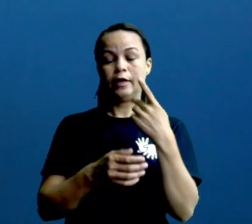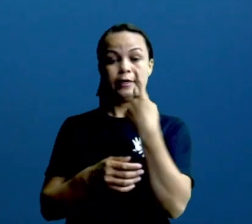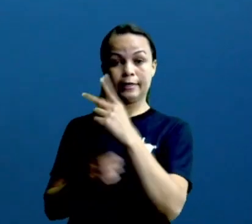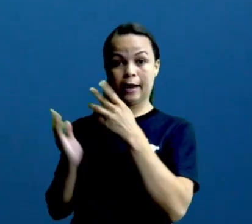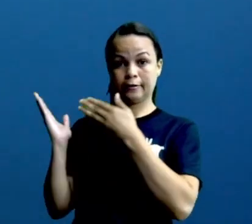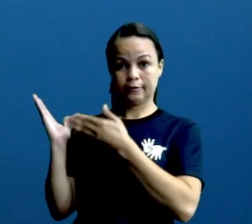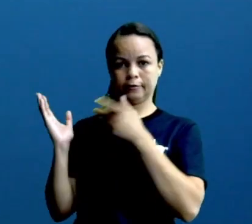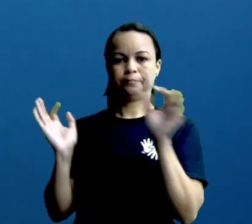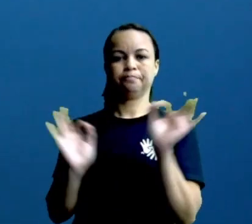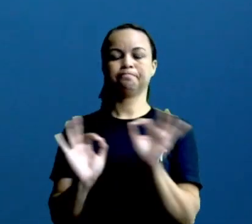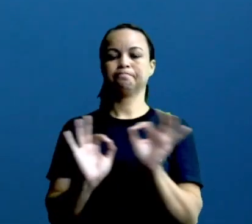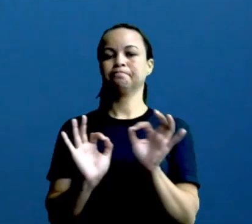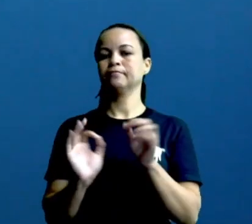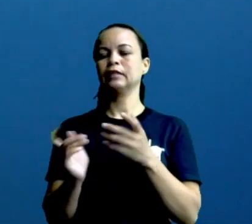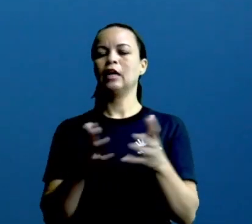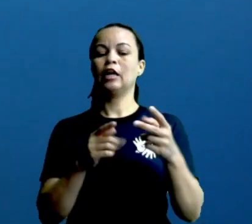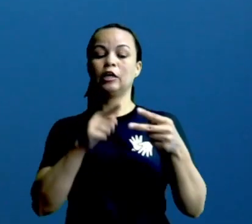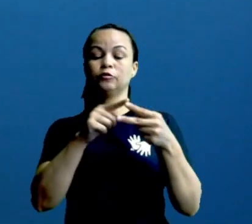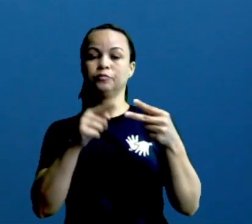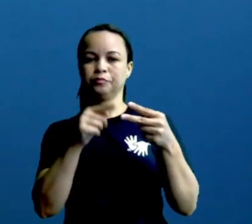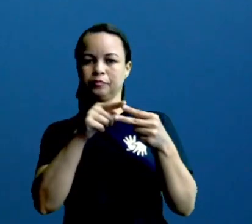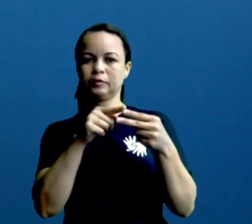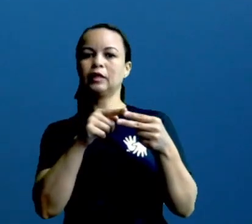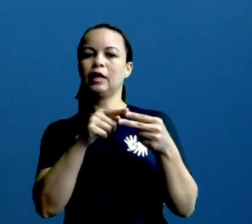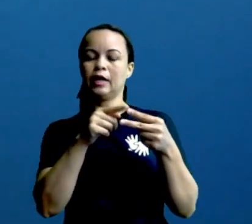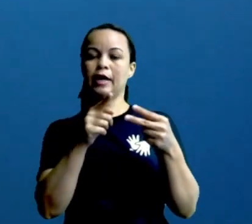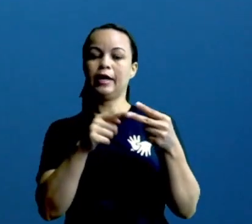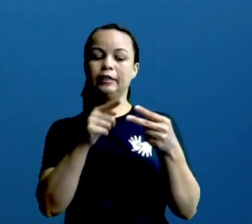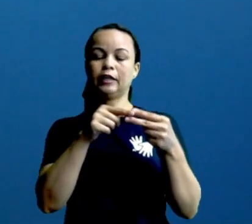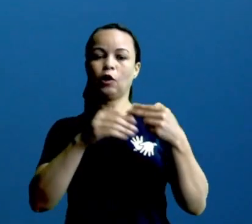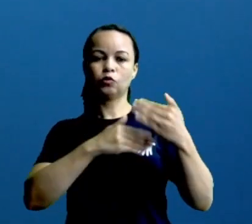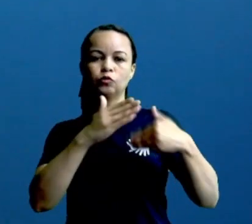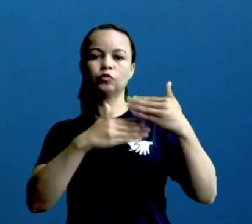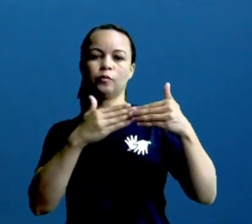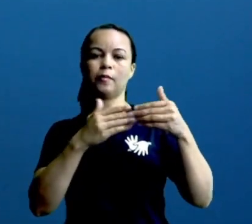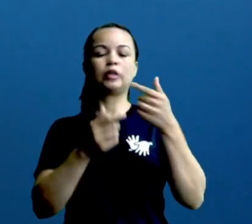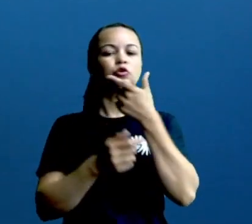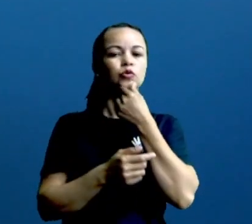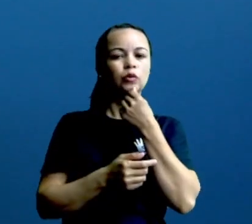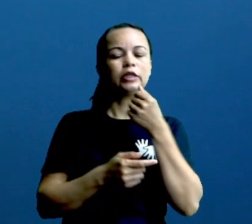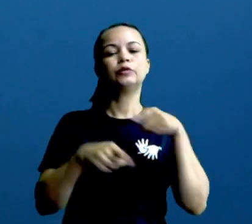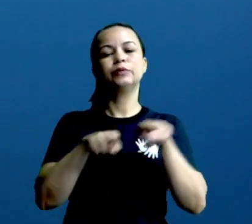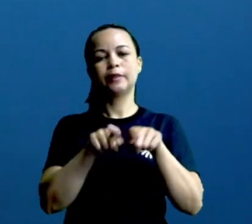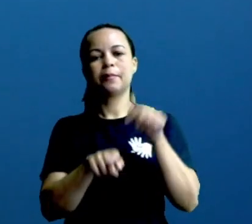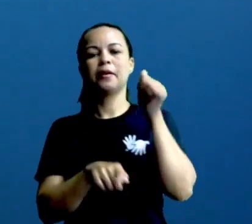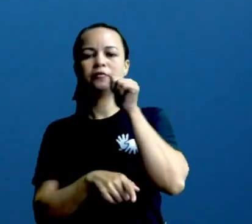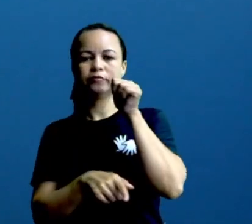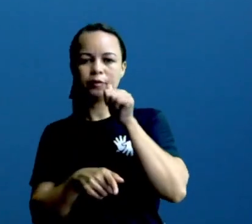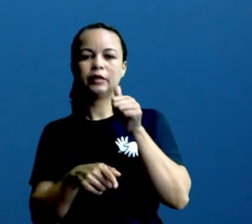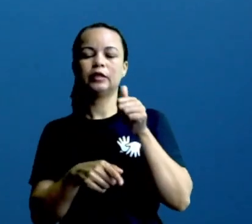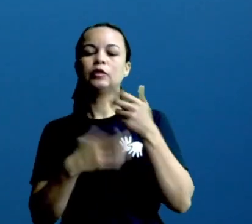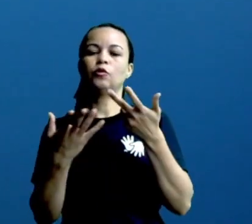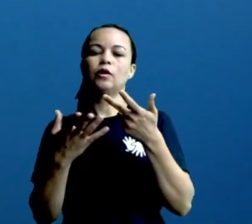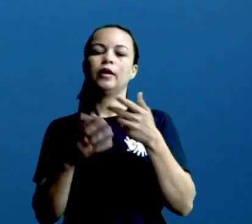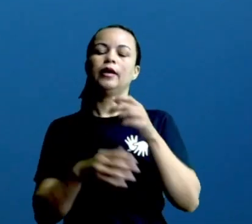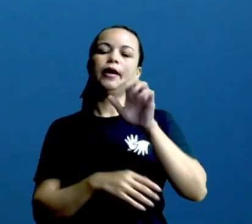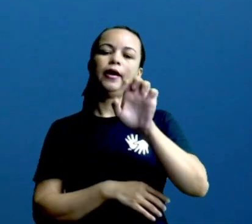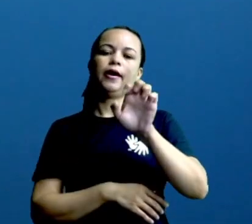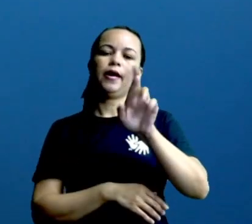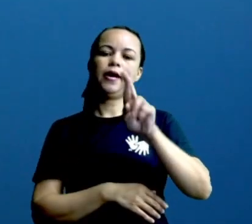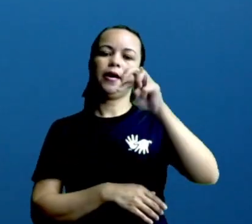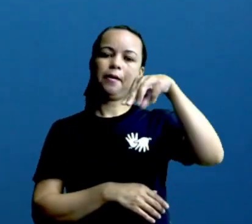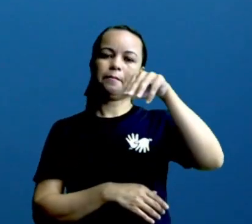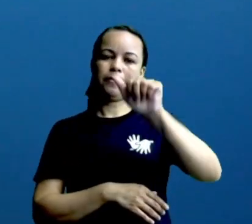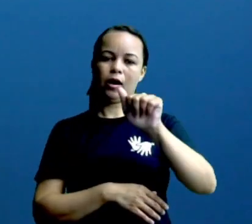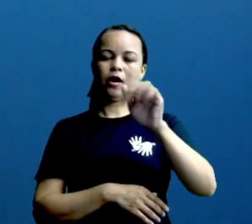protalo, ele é as duas coisas. Ele é tanto o gametófito, ele produz o gametófito masculino como feminino. Ele é hermafrodita.